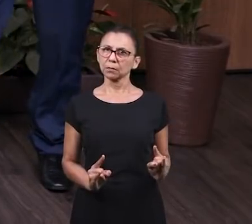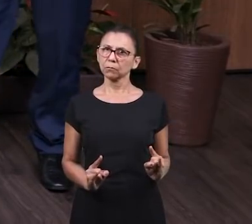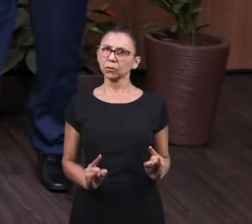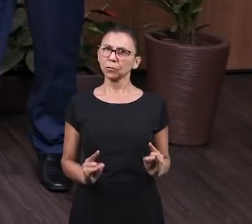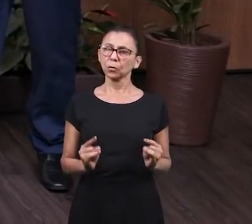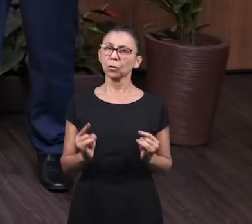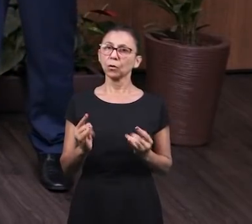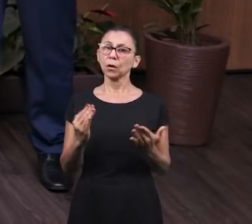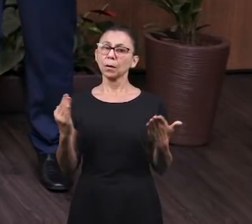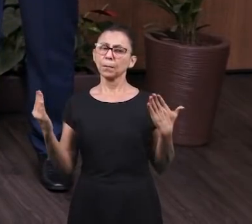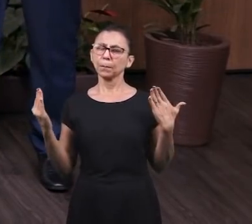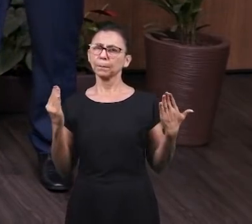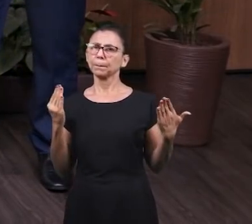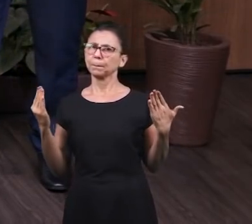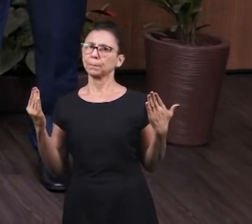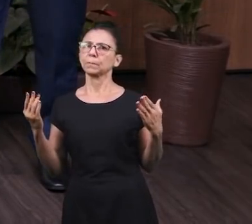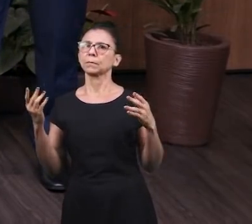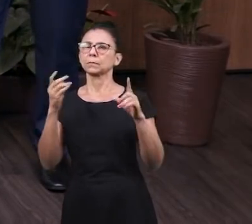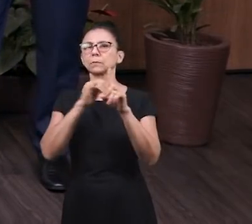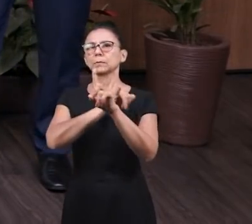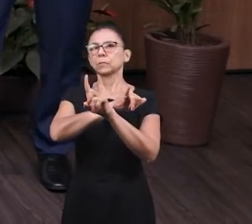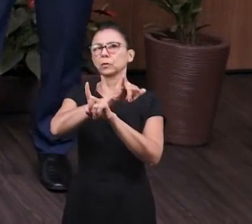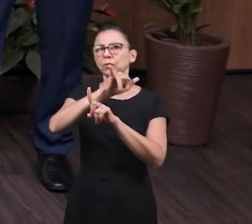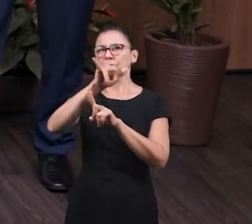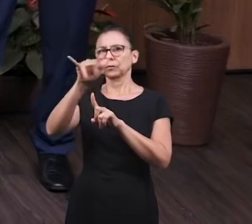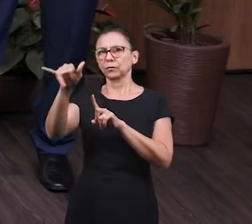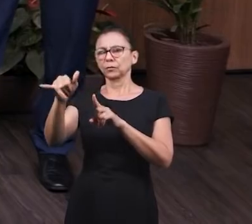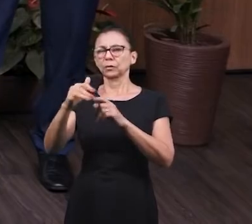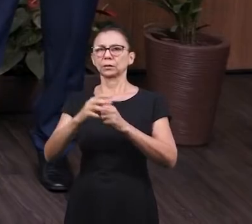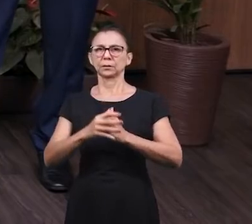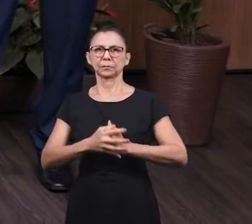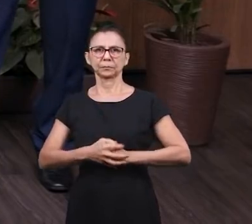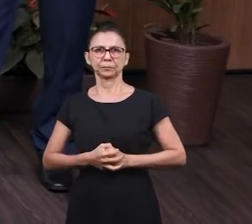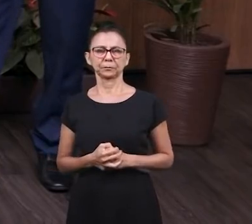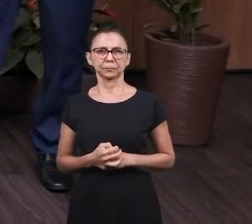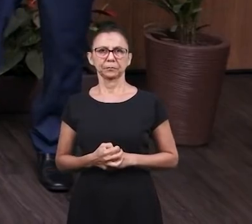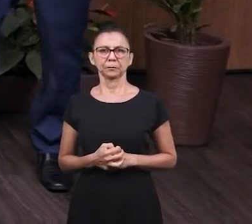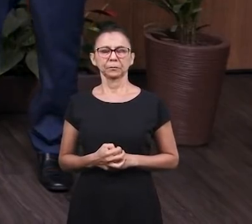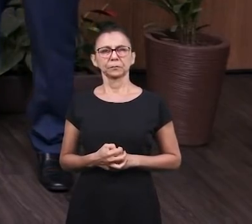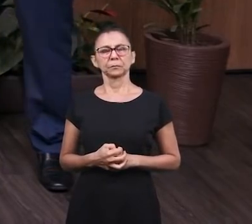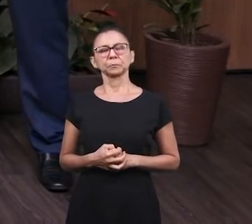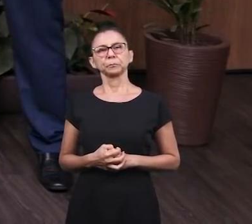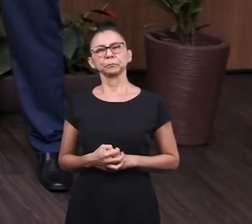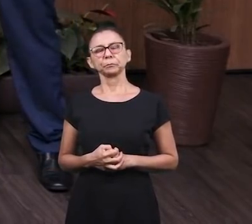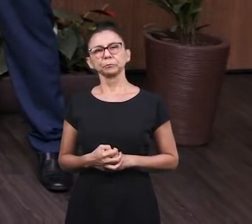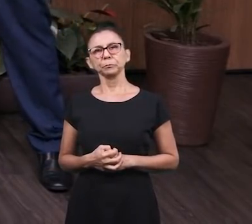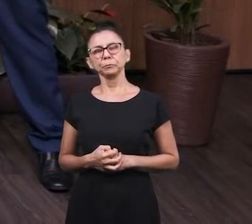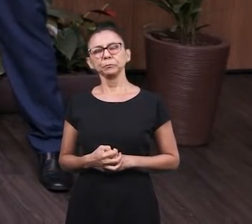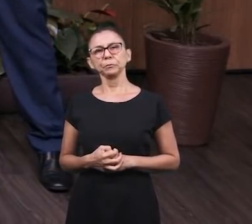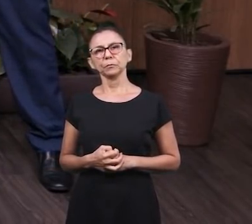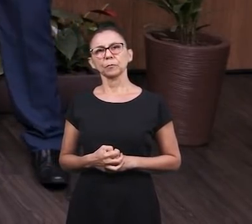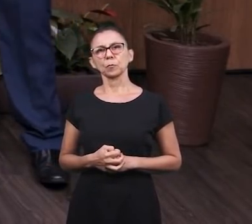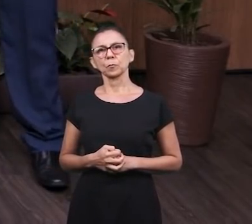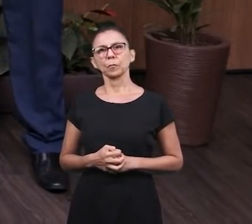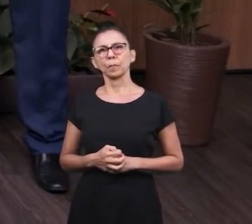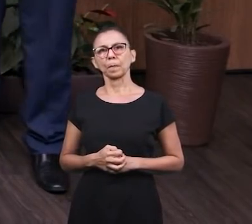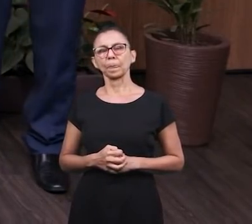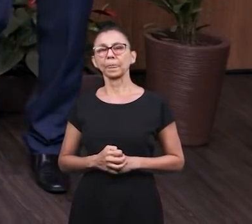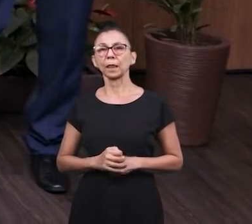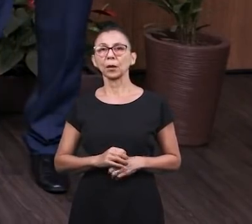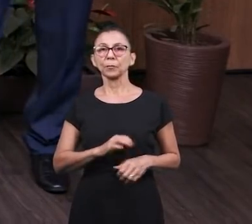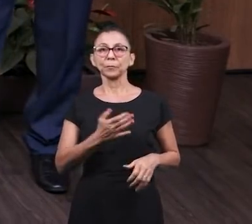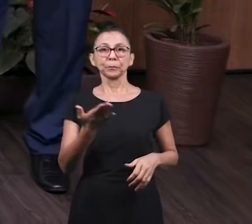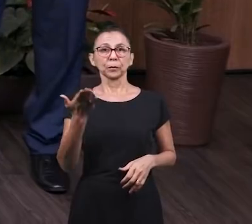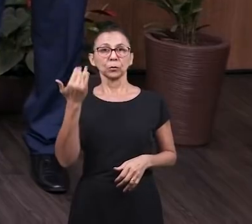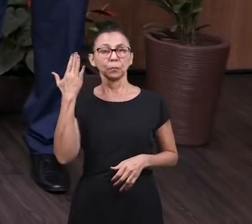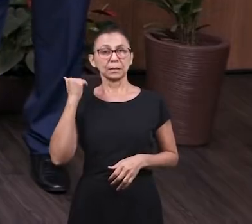um paralelo profético entre as revelações dadas por Deus para o povo de